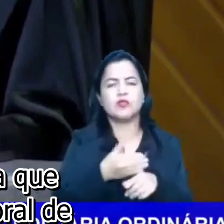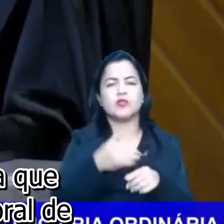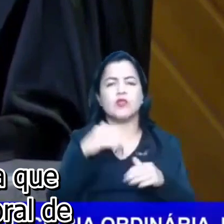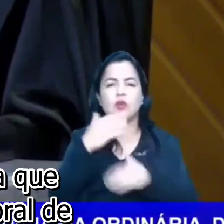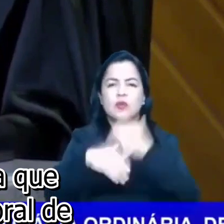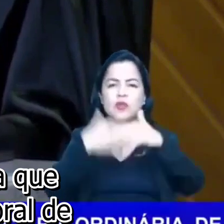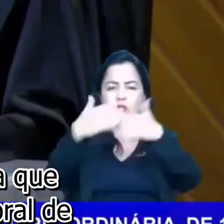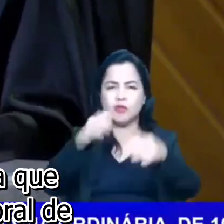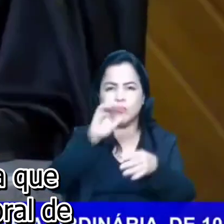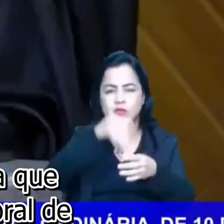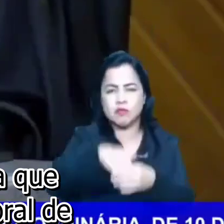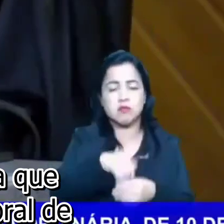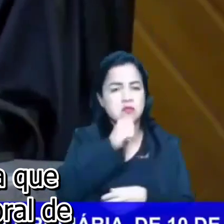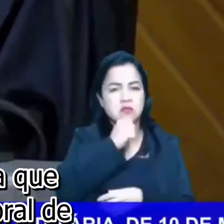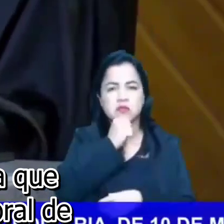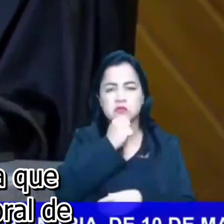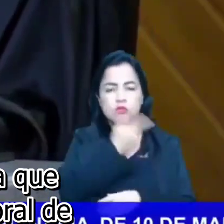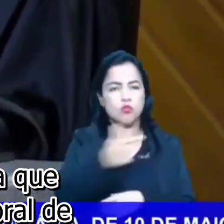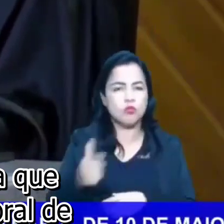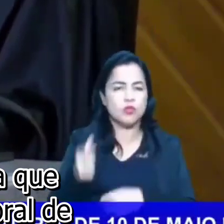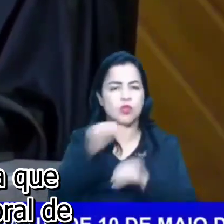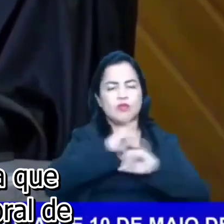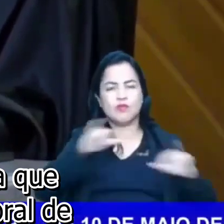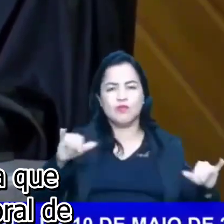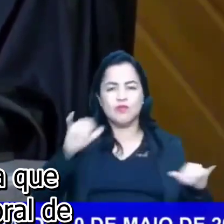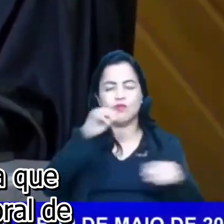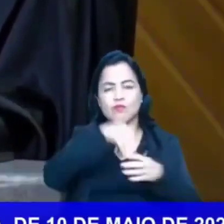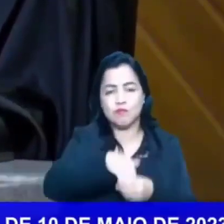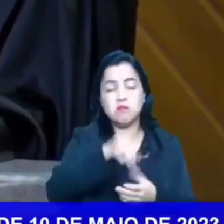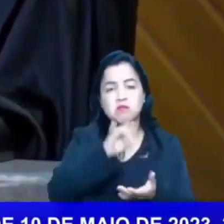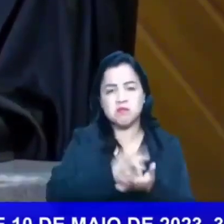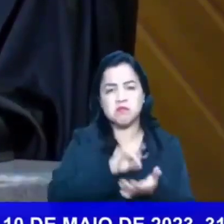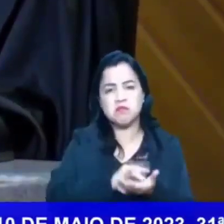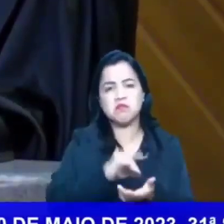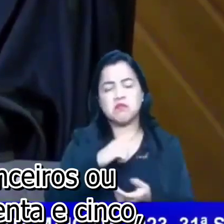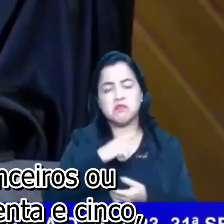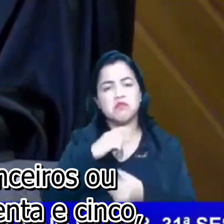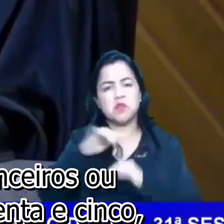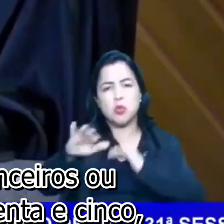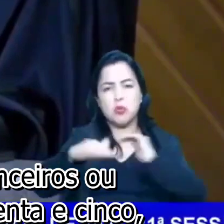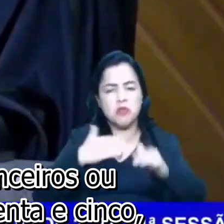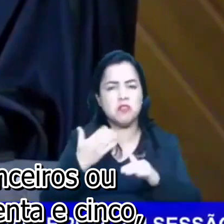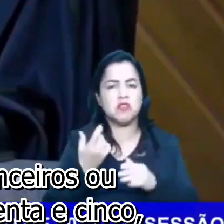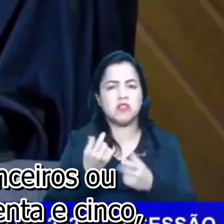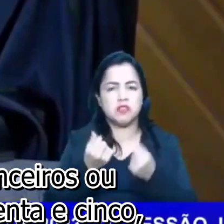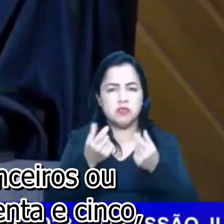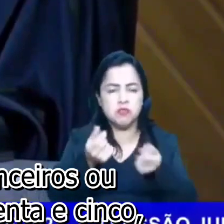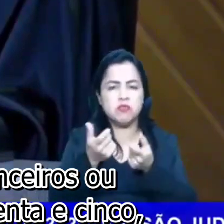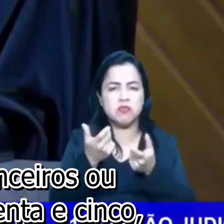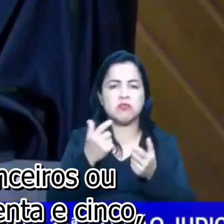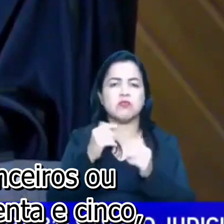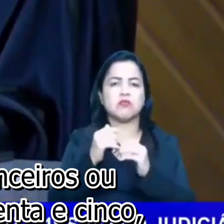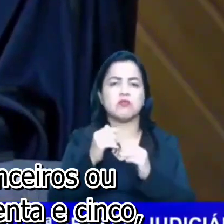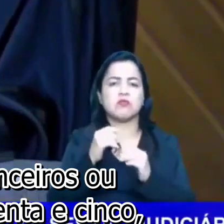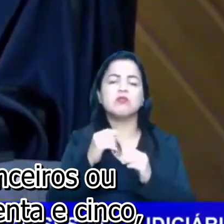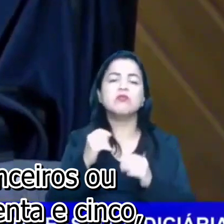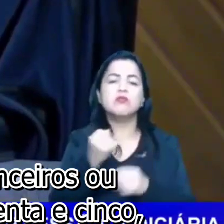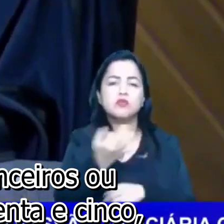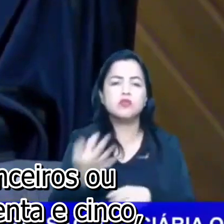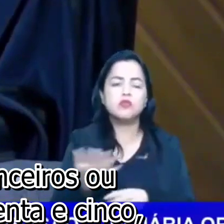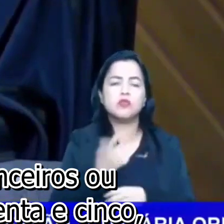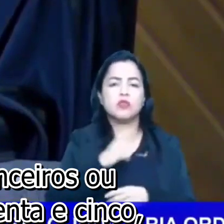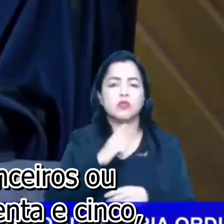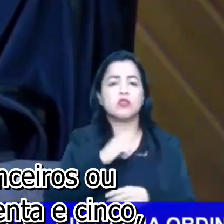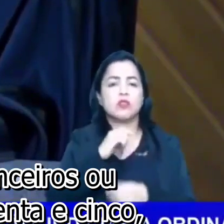eleitoral, ainda que não tenha sido realizada a campanha eleitoral de fato ou havido movimentação de recursos financeiros ou estimáveis, consoante o